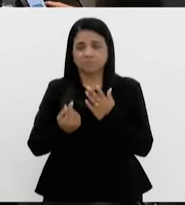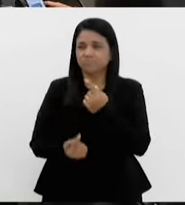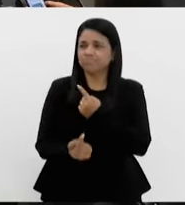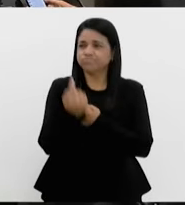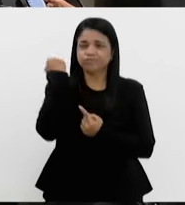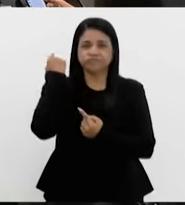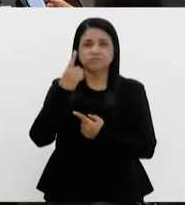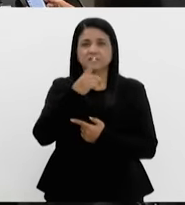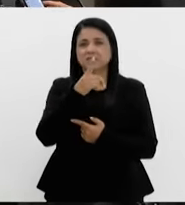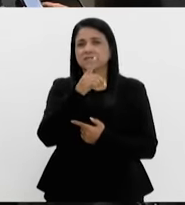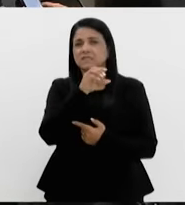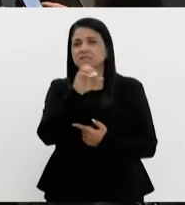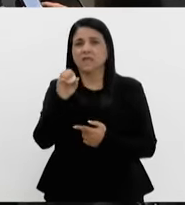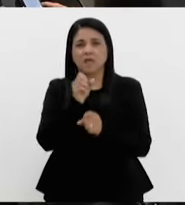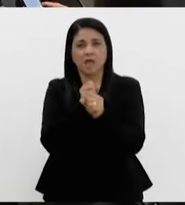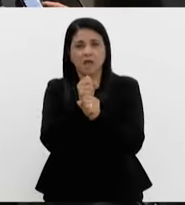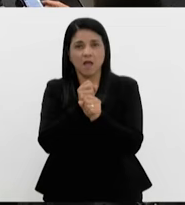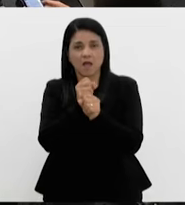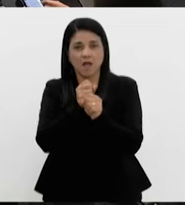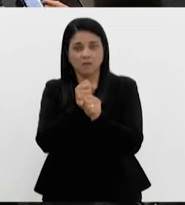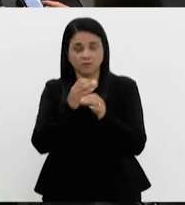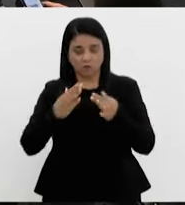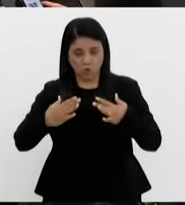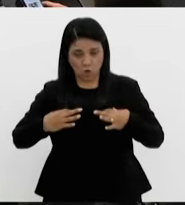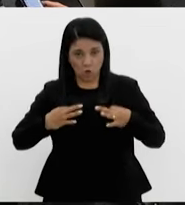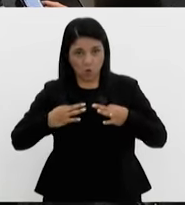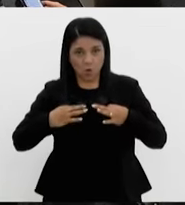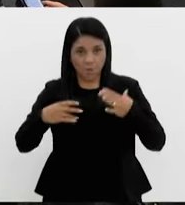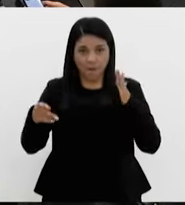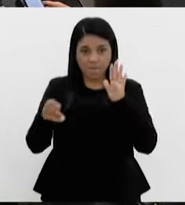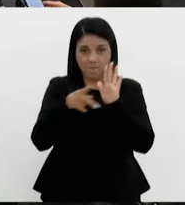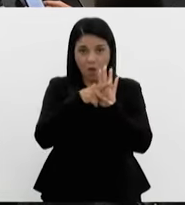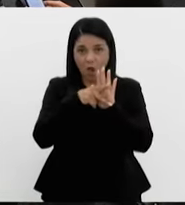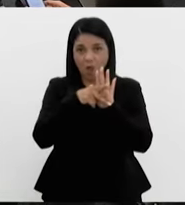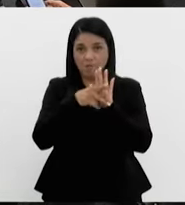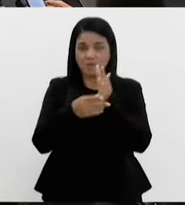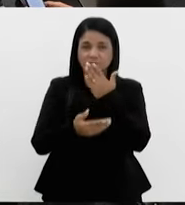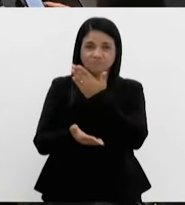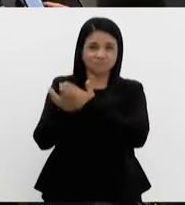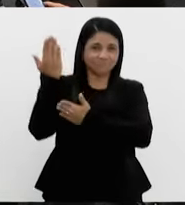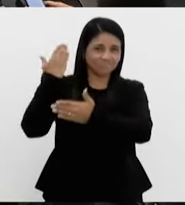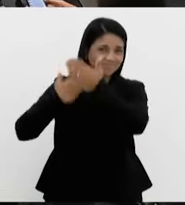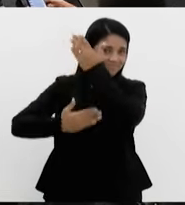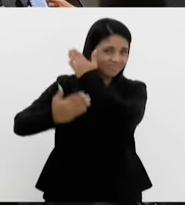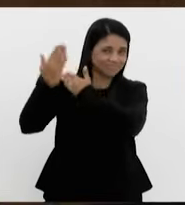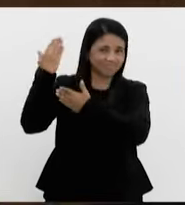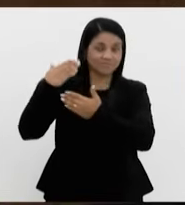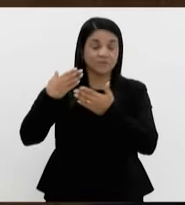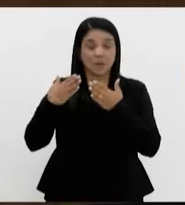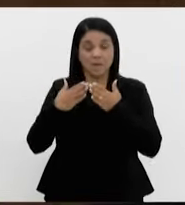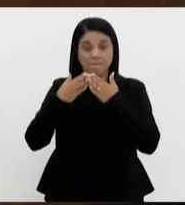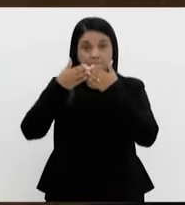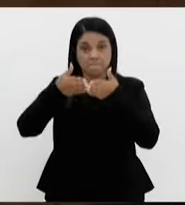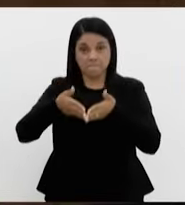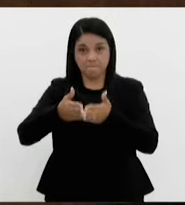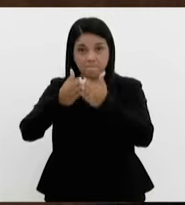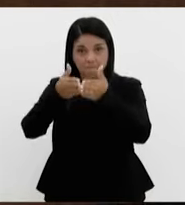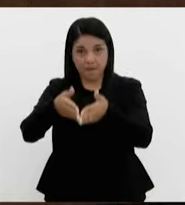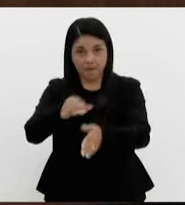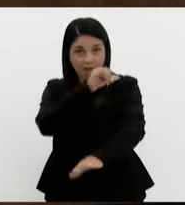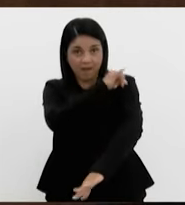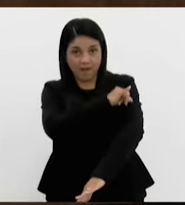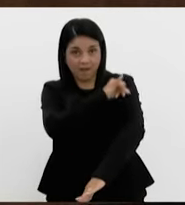crentes caracterizados de roupa da época, uma barca Rio Niterói, com